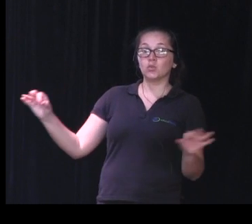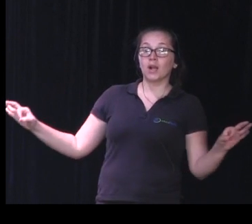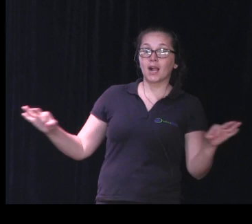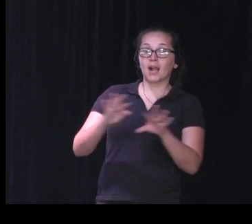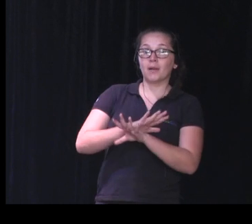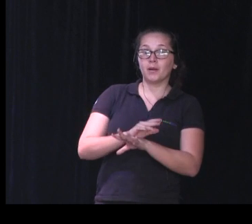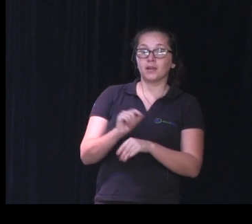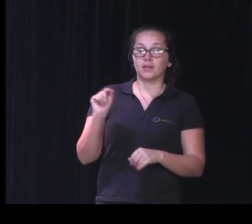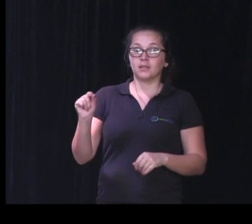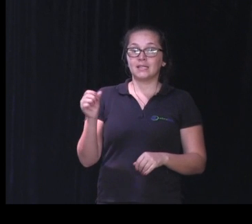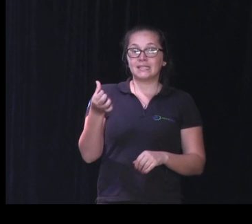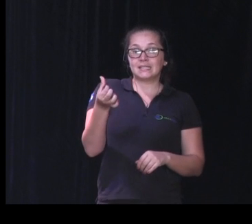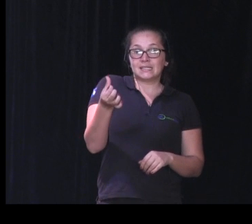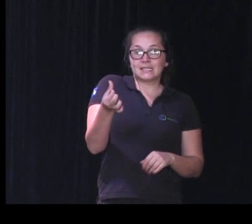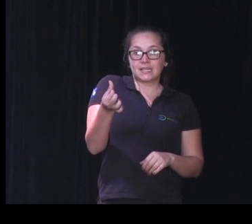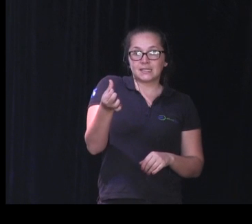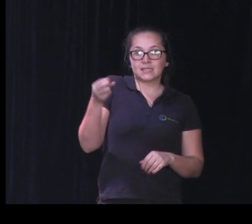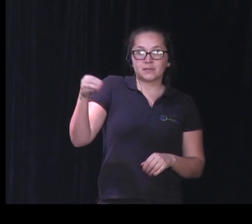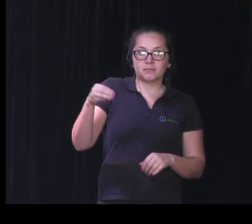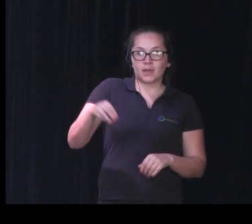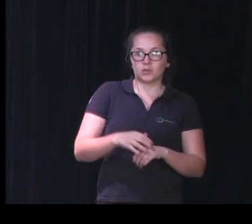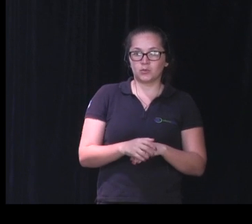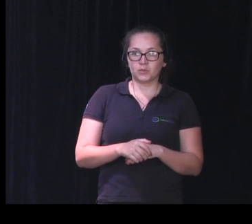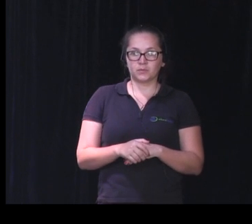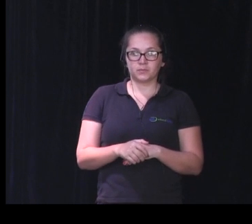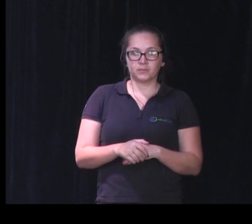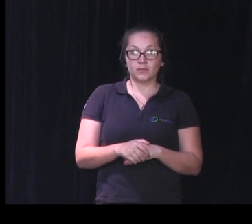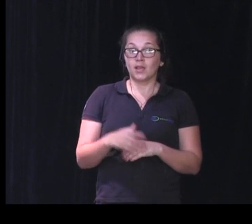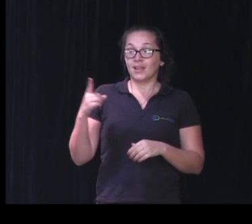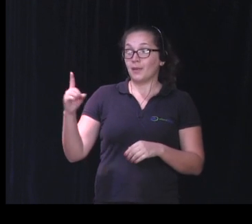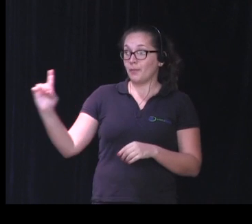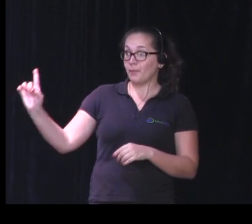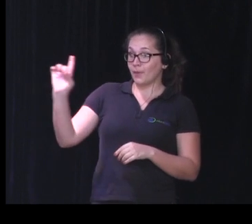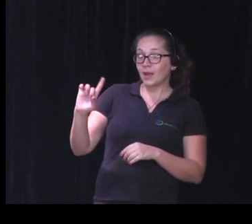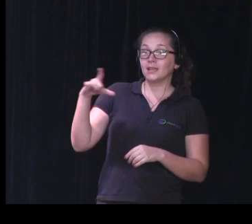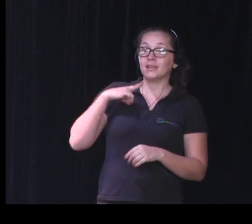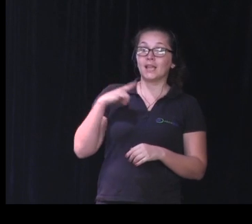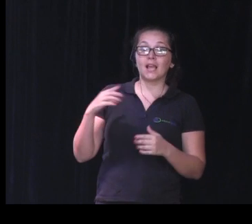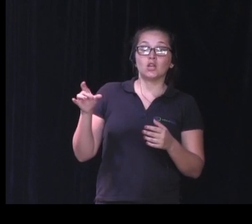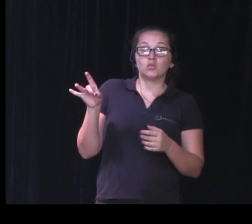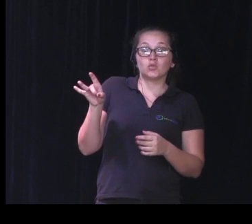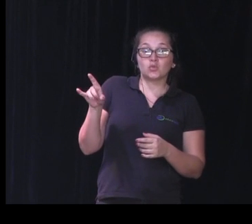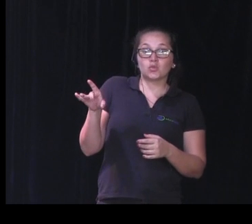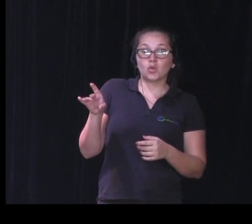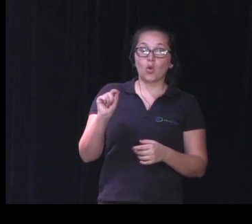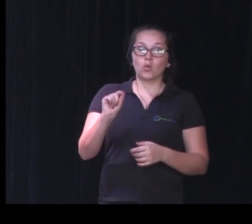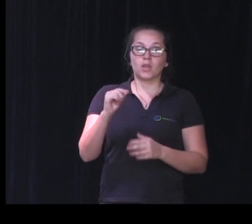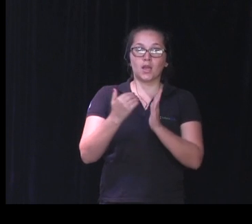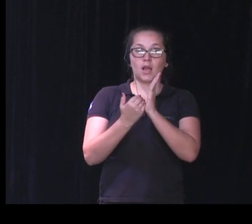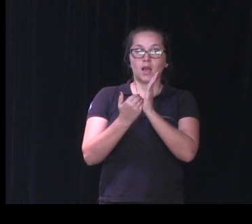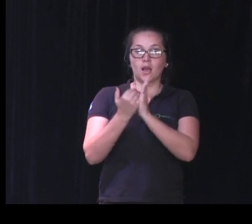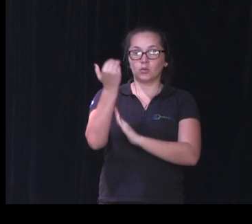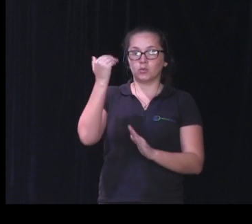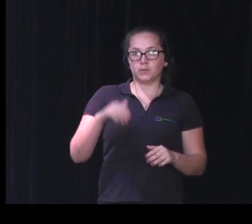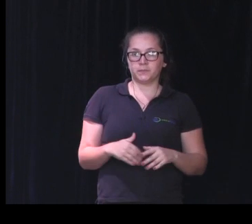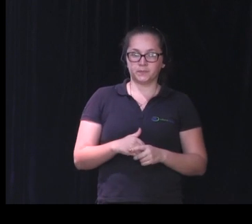significa que isso terminaria em 100 metros, mas daqui para cá vocês têm